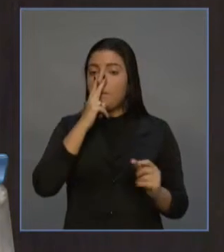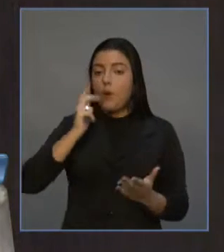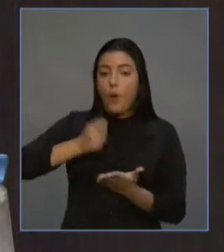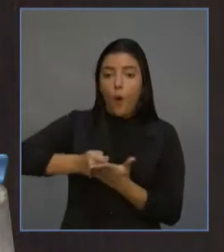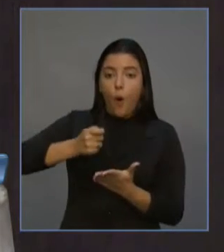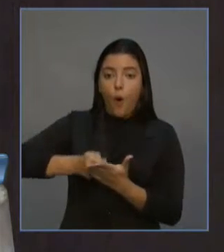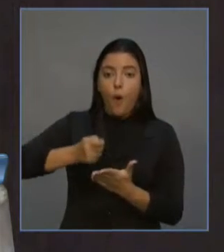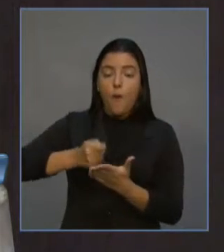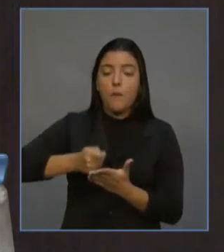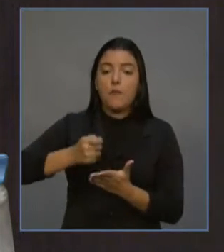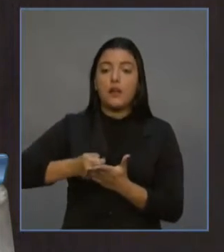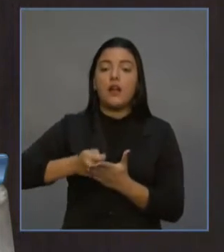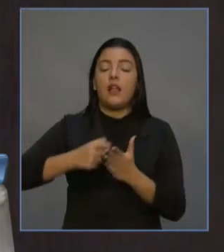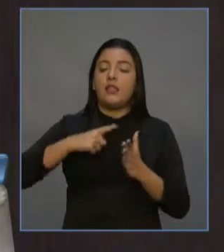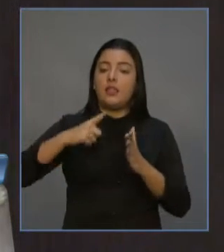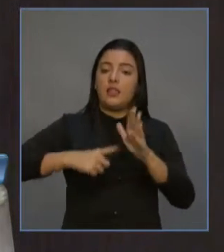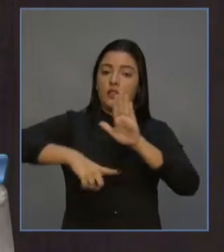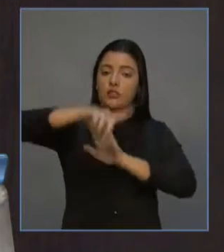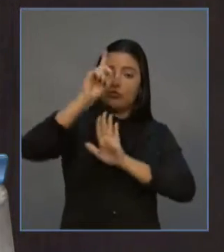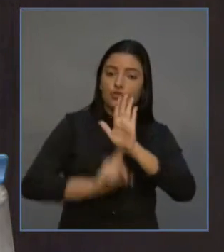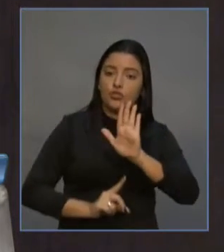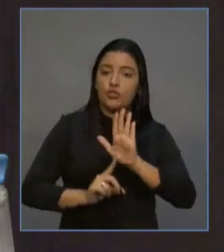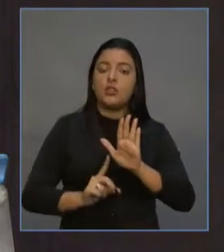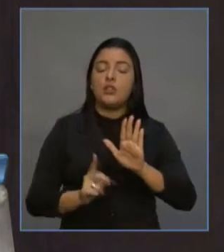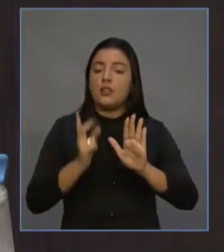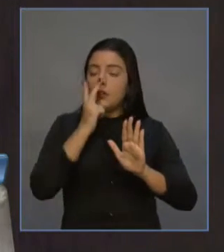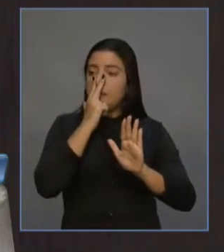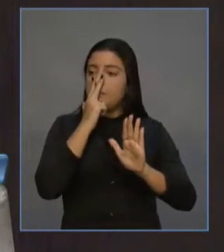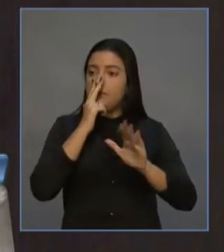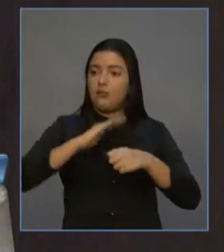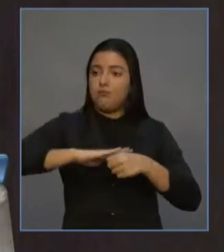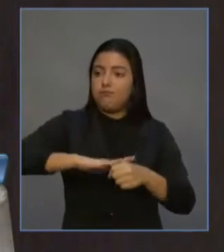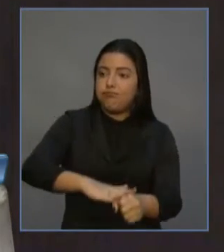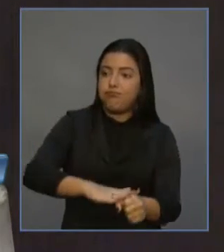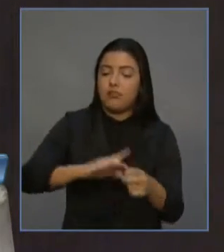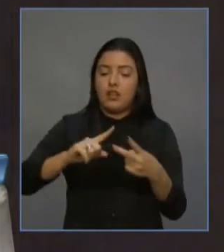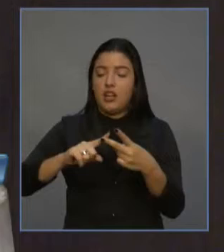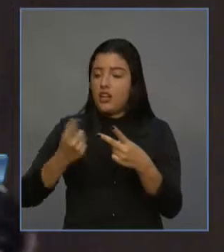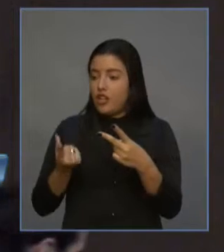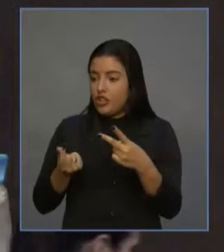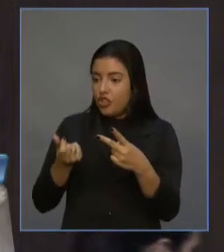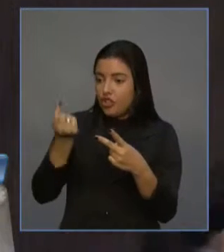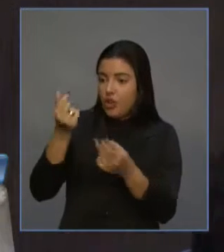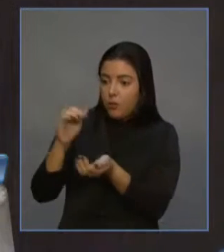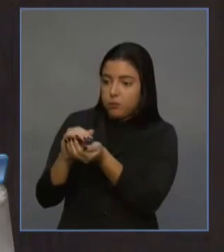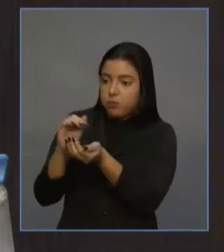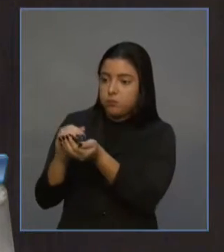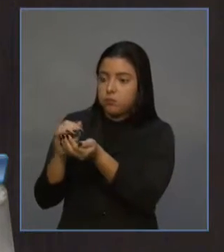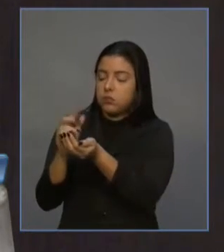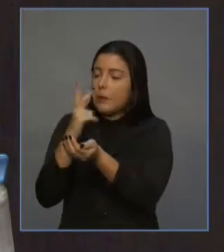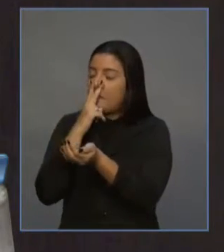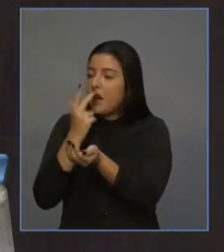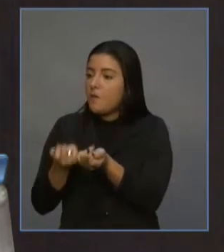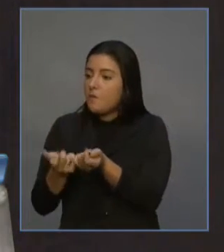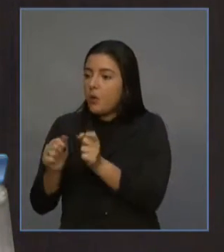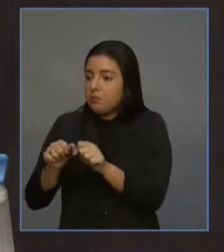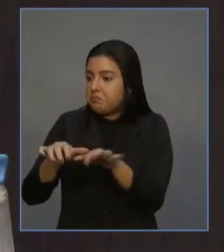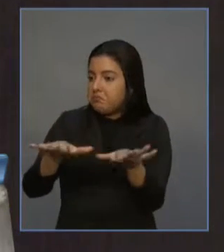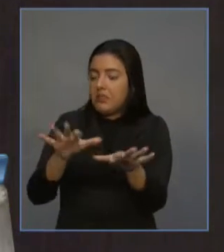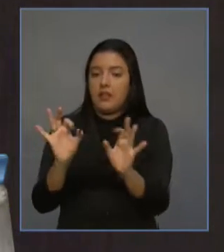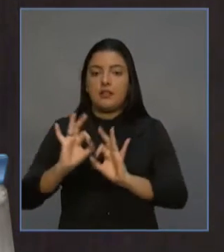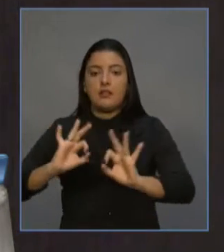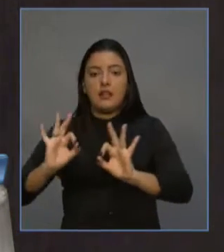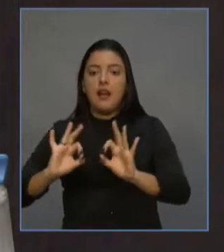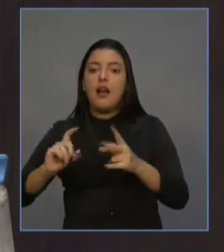a supressão de direitos, a reconcentração de riquezas, a destituição